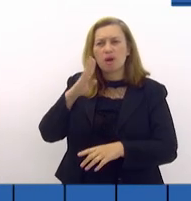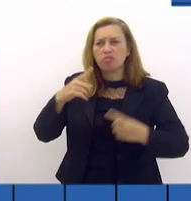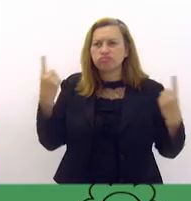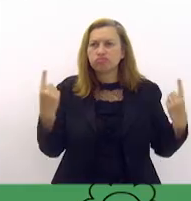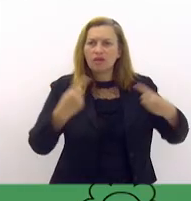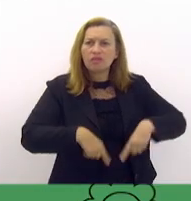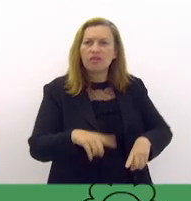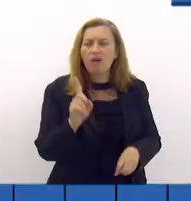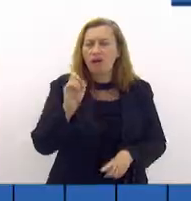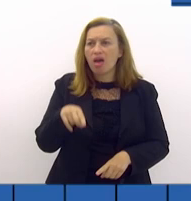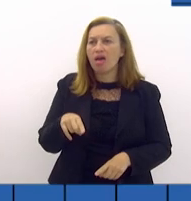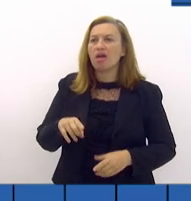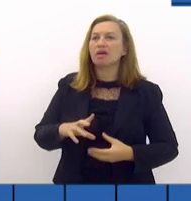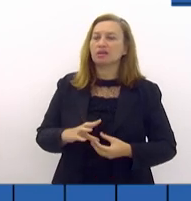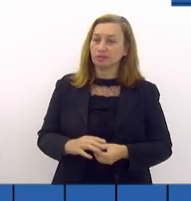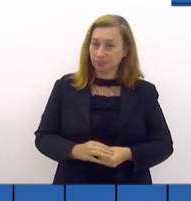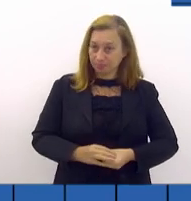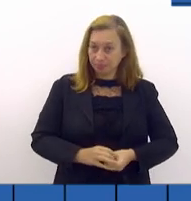desafio envolve